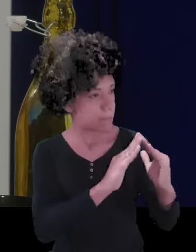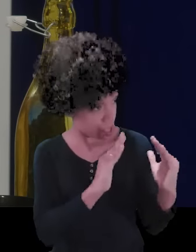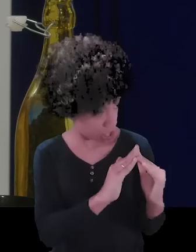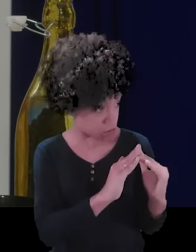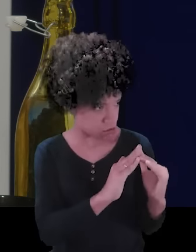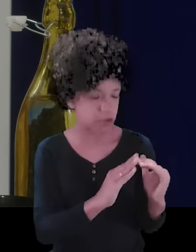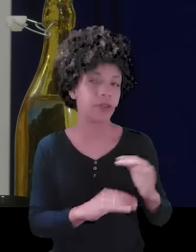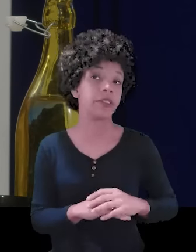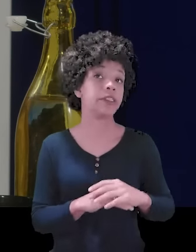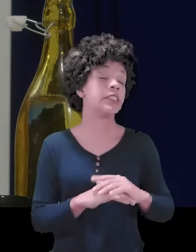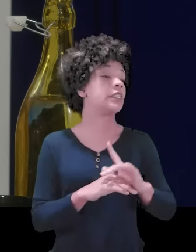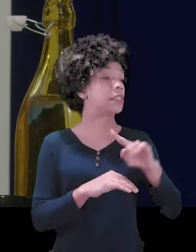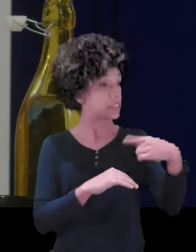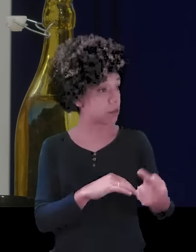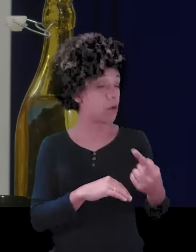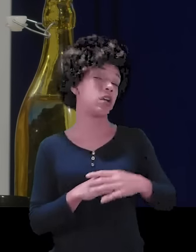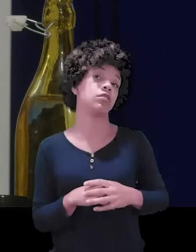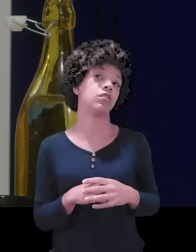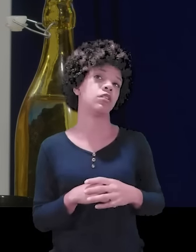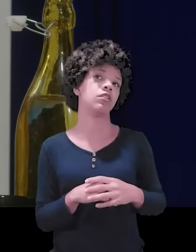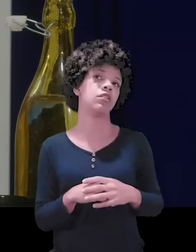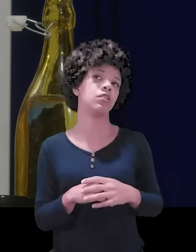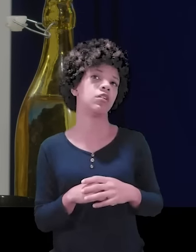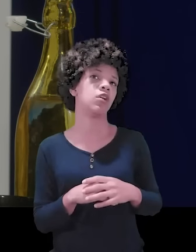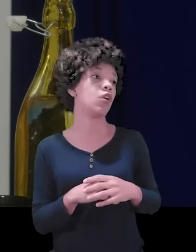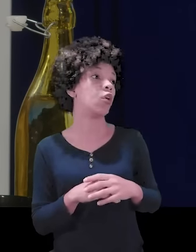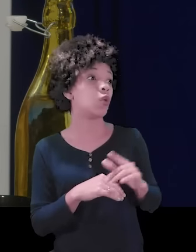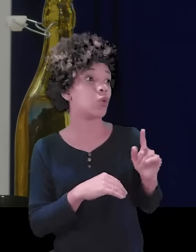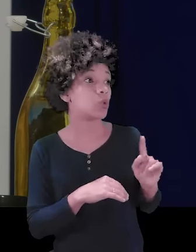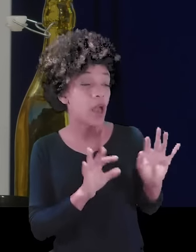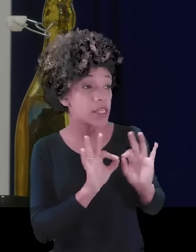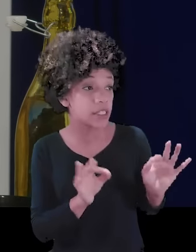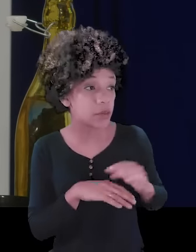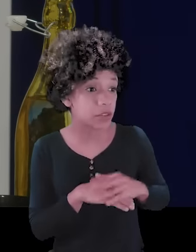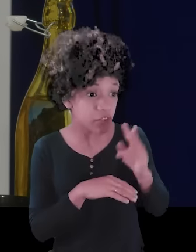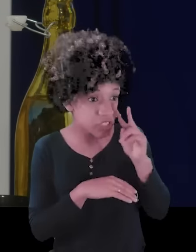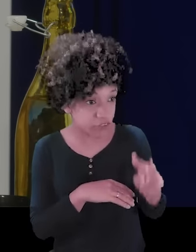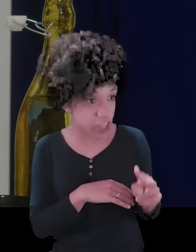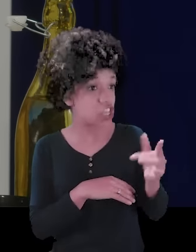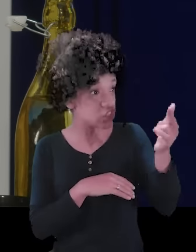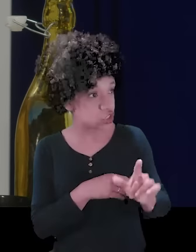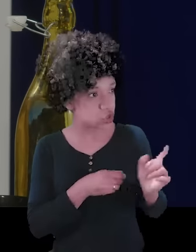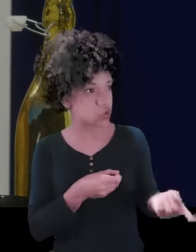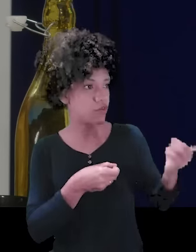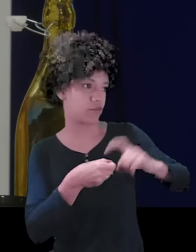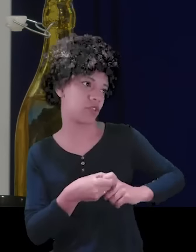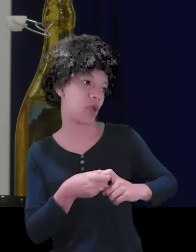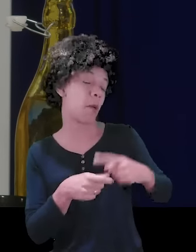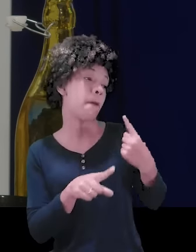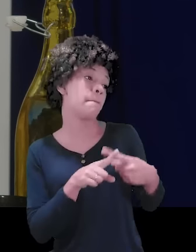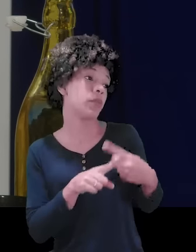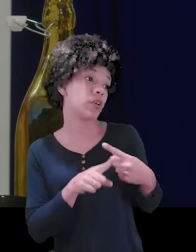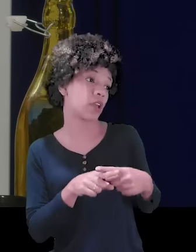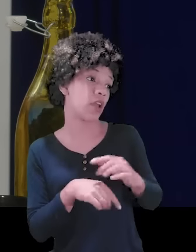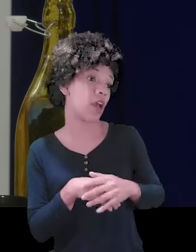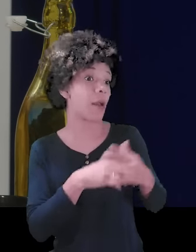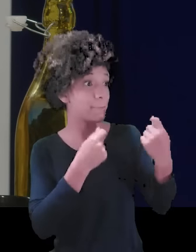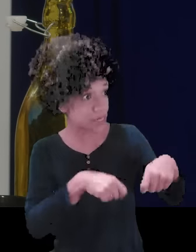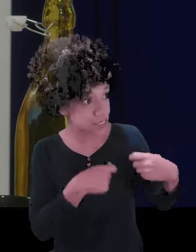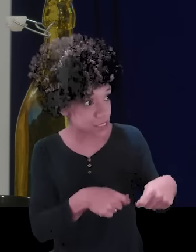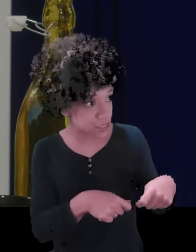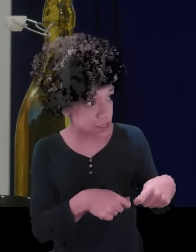dela entendeu E depois não é incomum dessa pessoa de novo na mesma situação porque ela